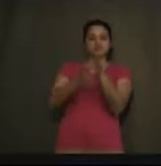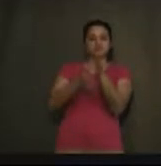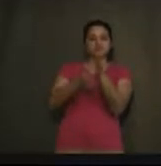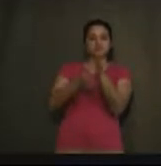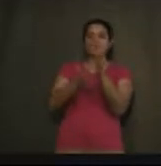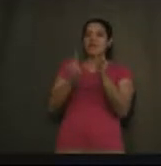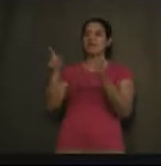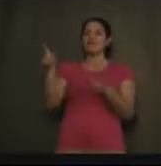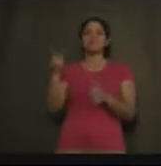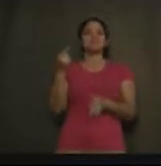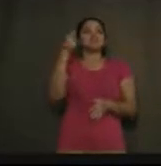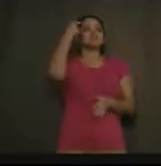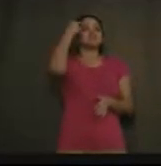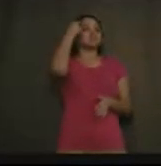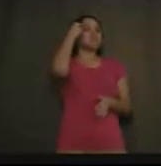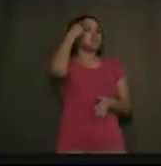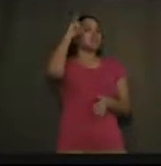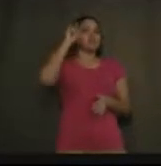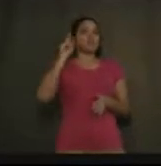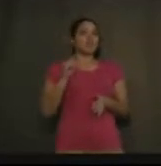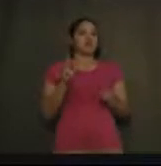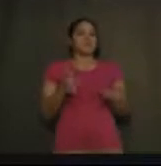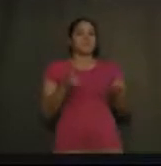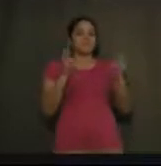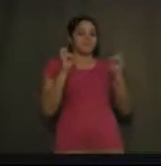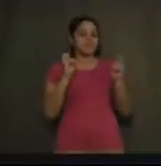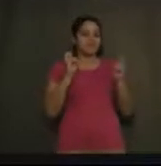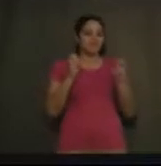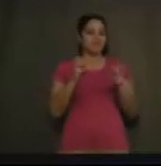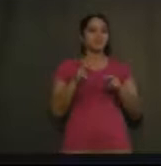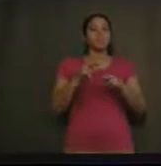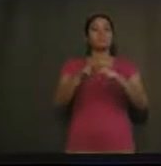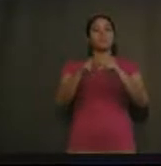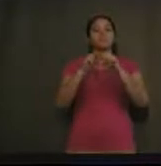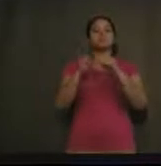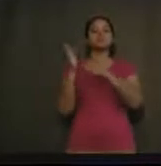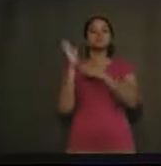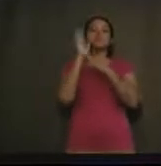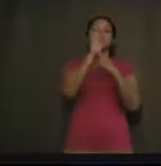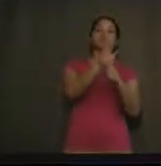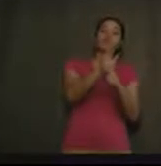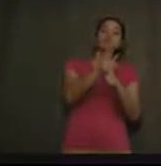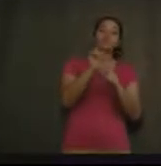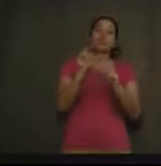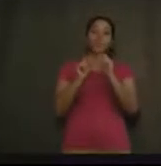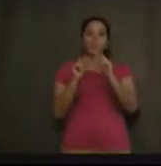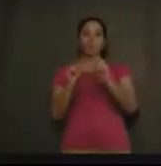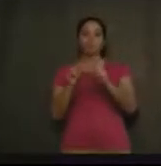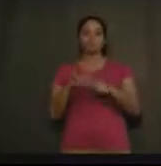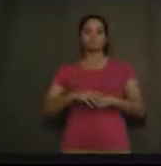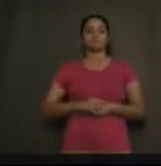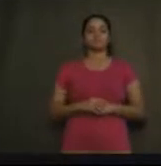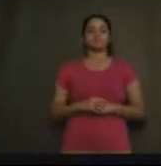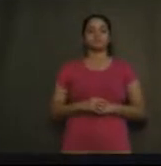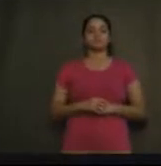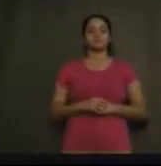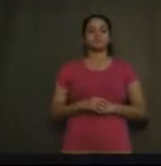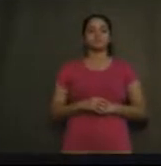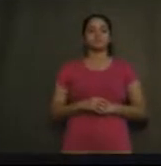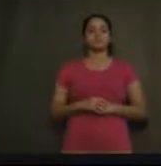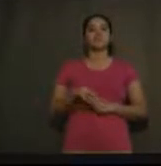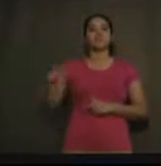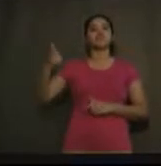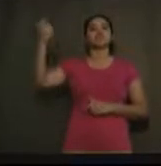e esse tipo de interseção que eu estou assinalando aqui, ele não cogitou essa possibilidade, e ao corrigir a